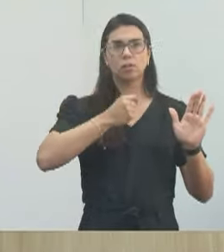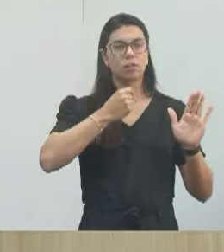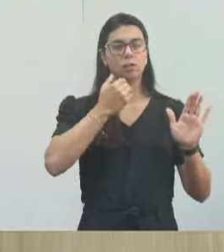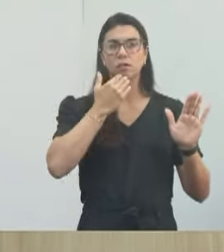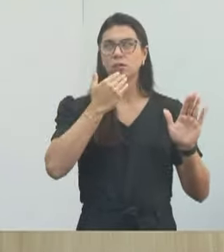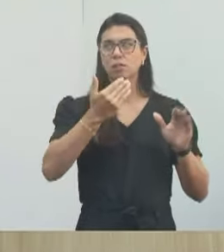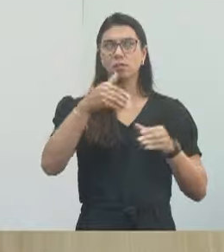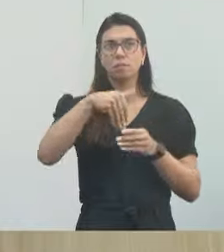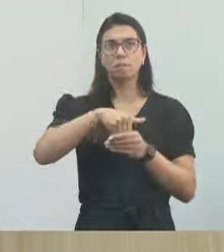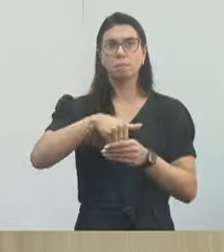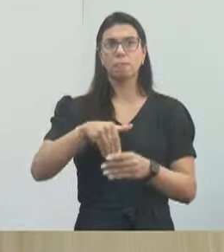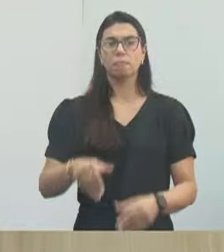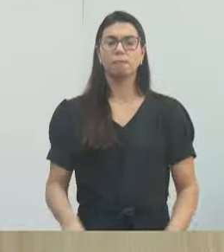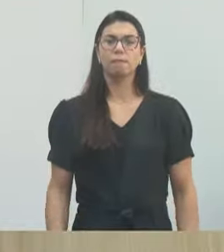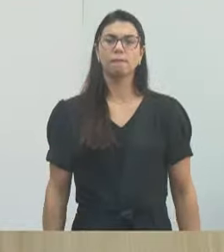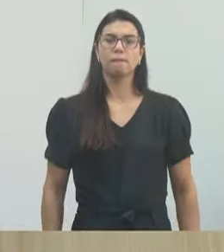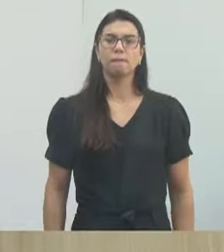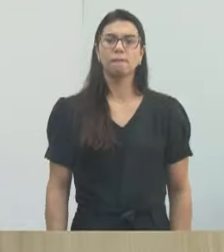foi pedido